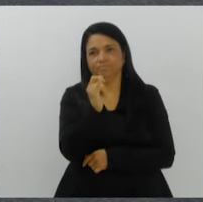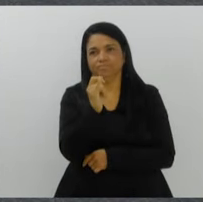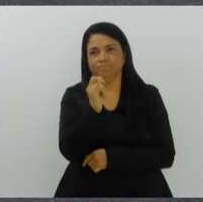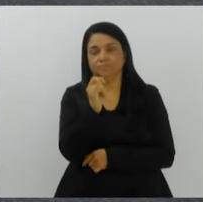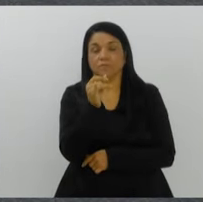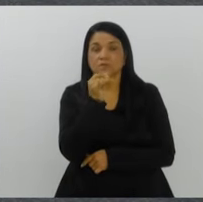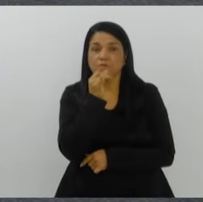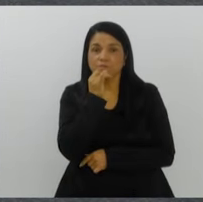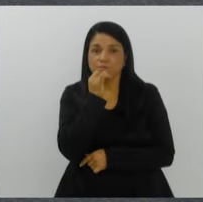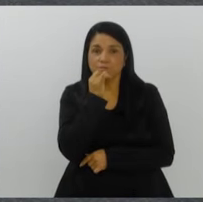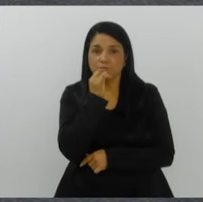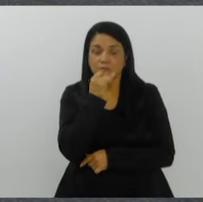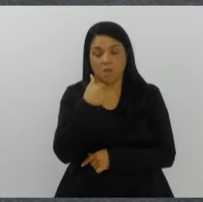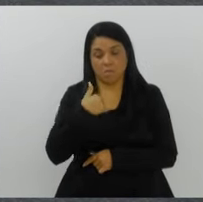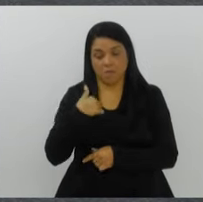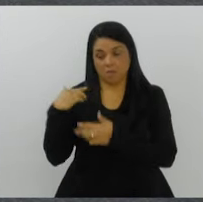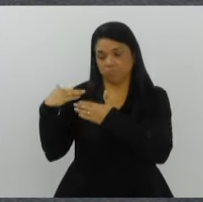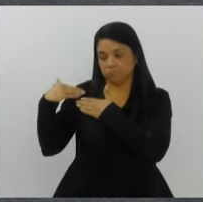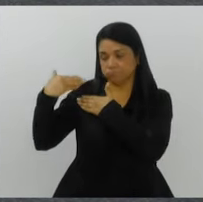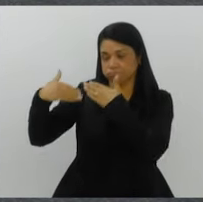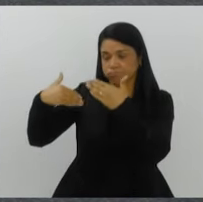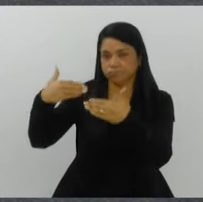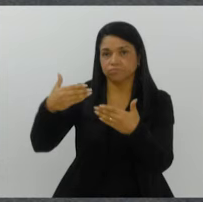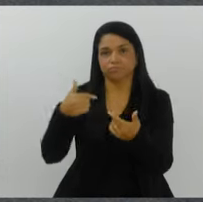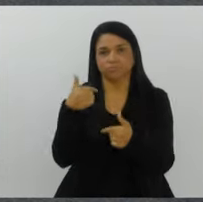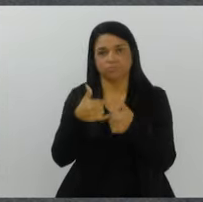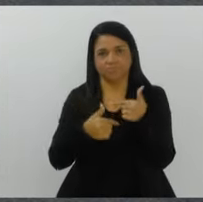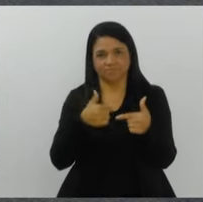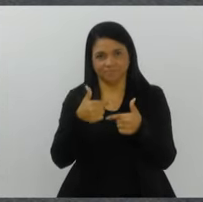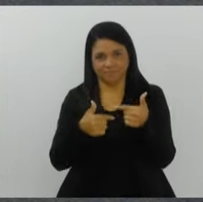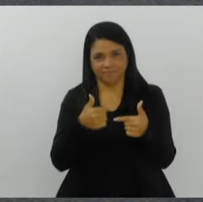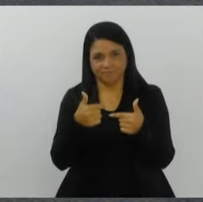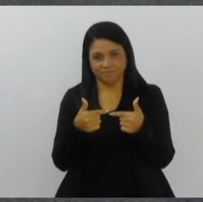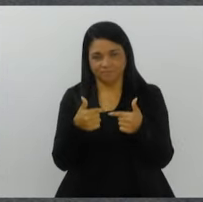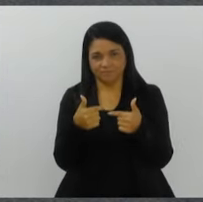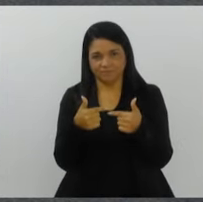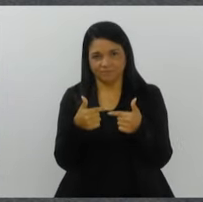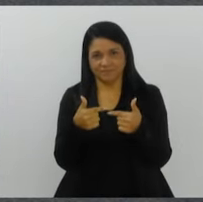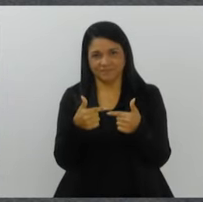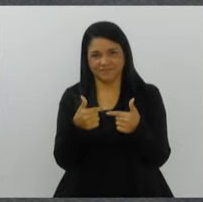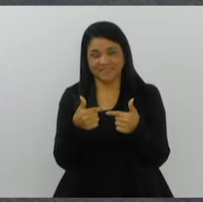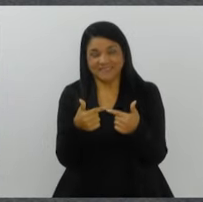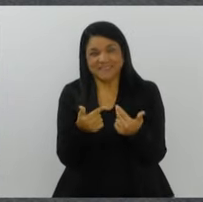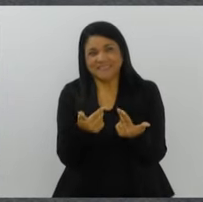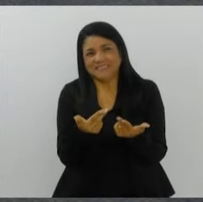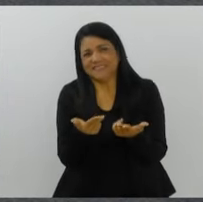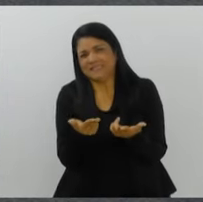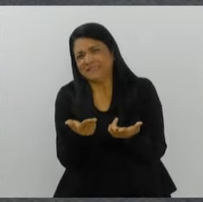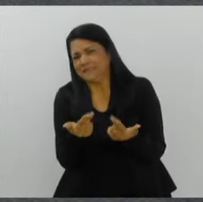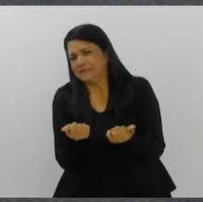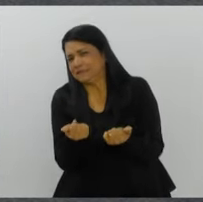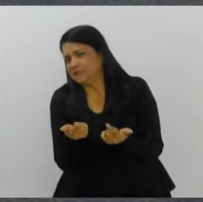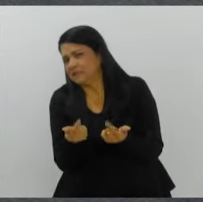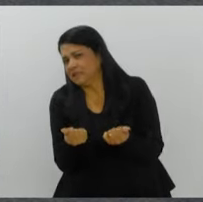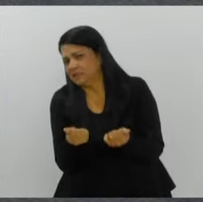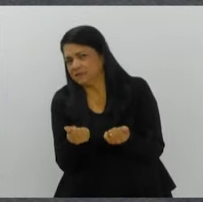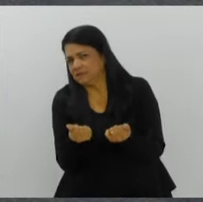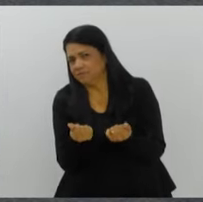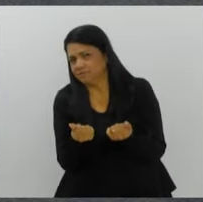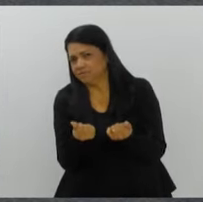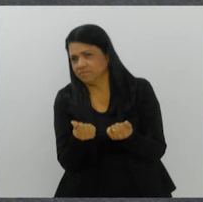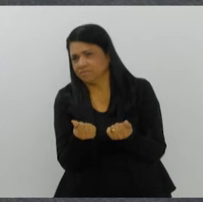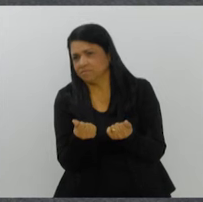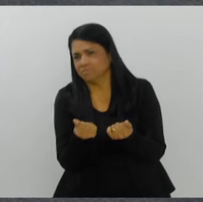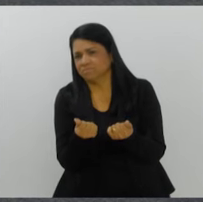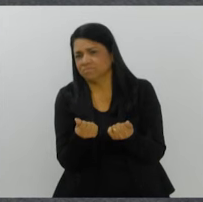felizmente para mim, na minha trajetória, eu não tenho nada, absolutamente nada,